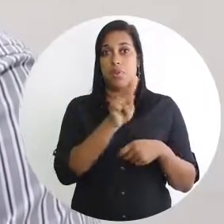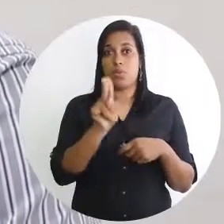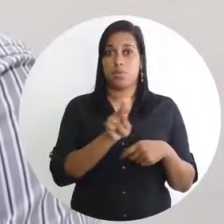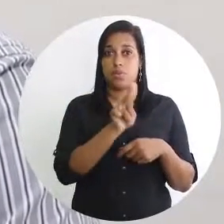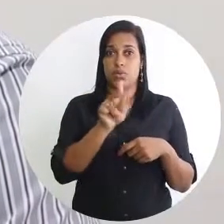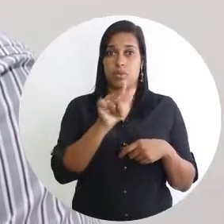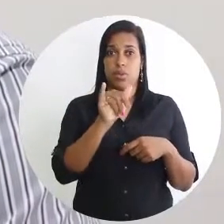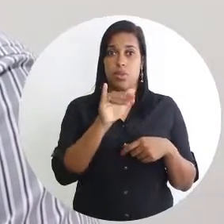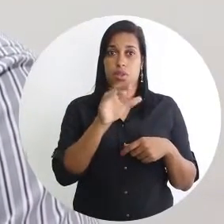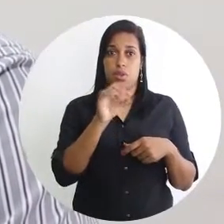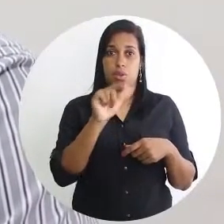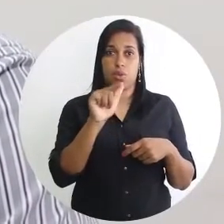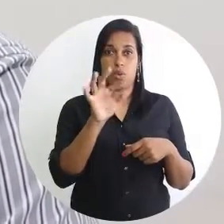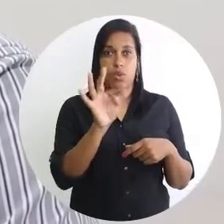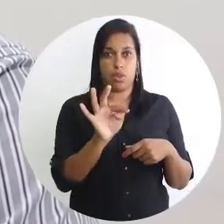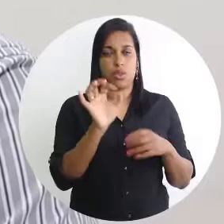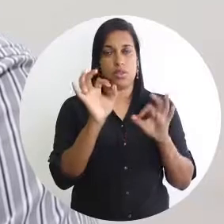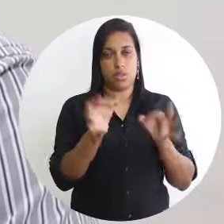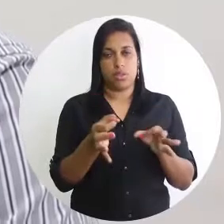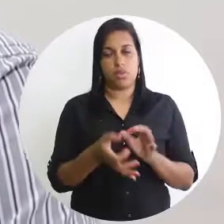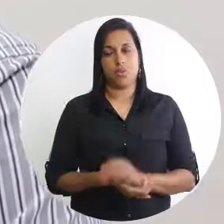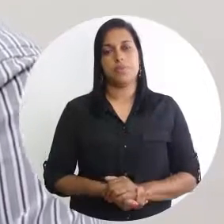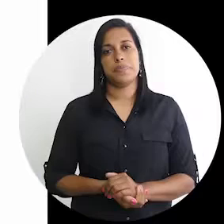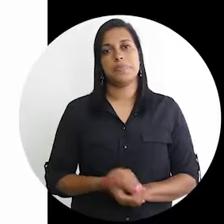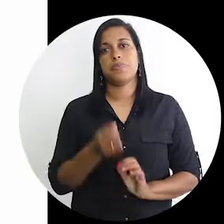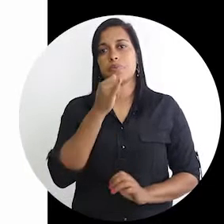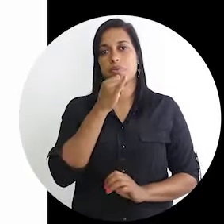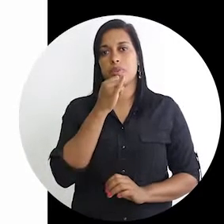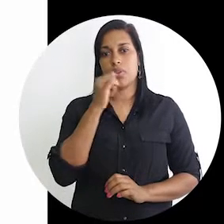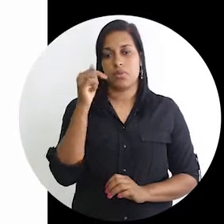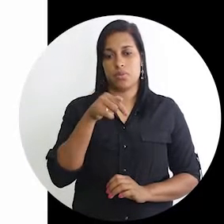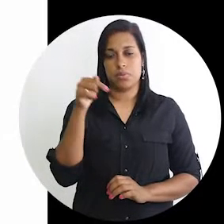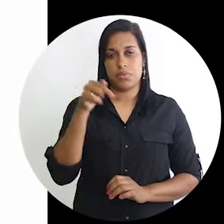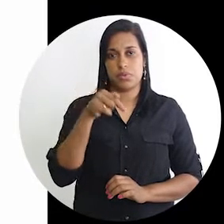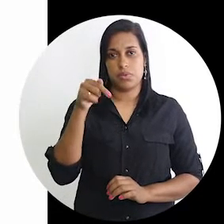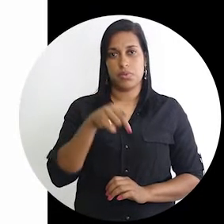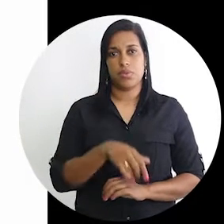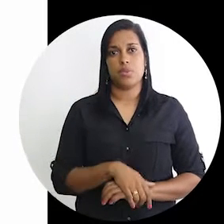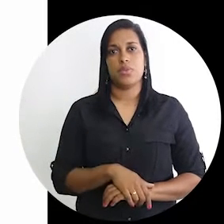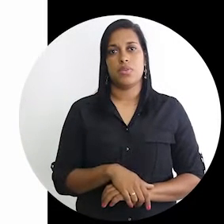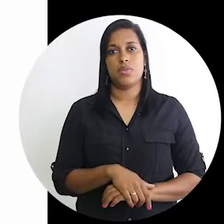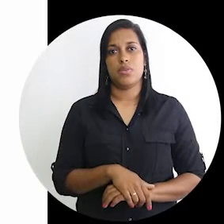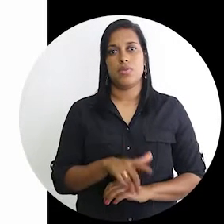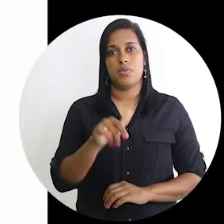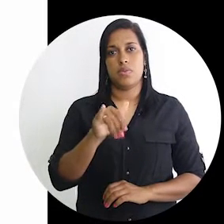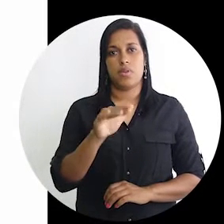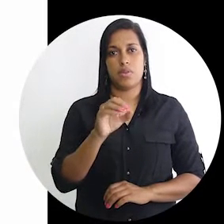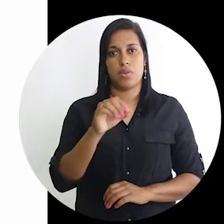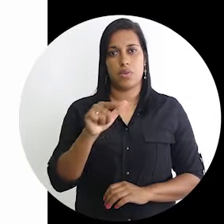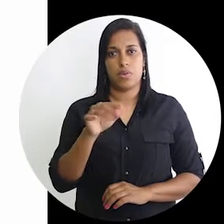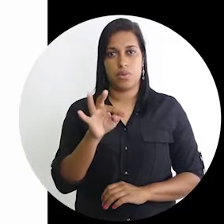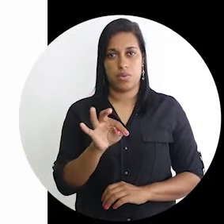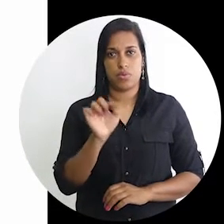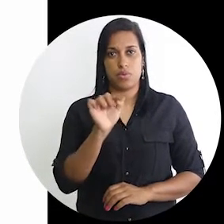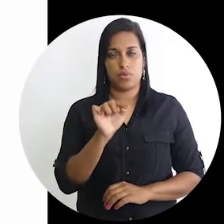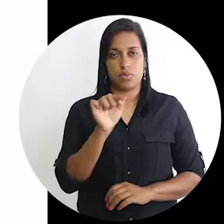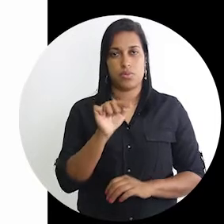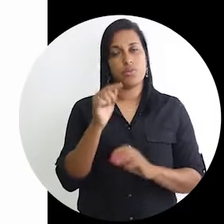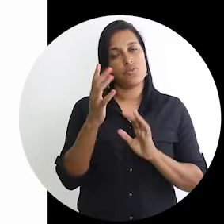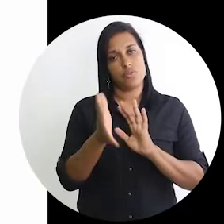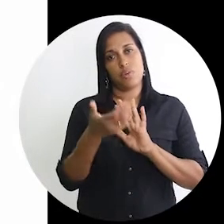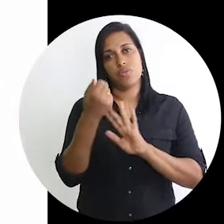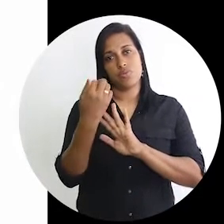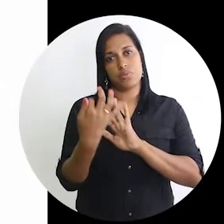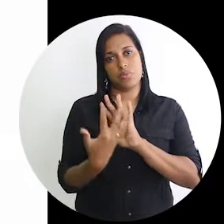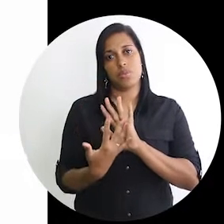absolute layout, certo? E tem um exemplozinho aqui do absolute layout, que é o elemento raiz aqui que a gente